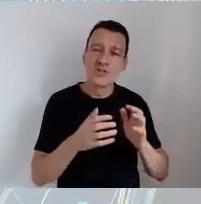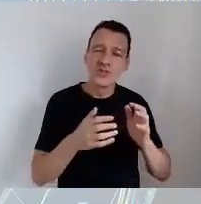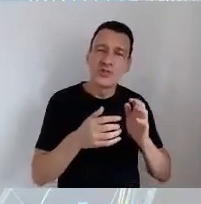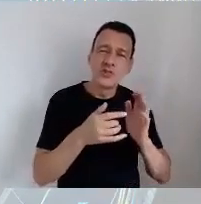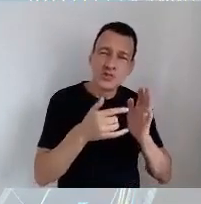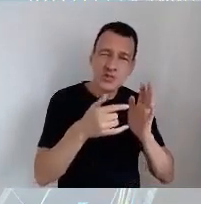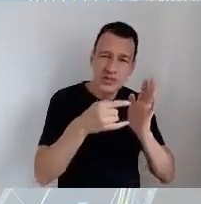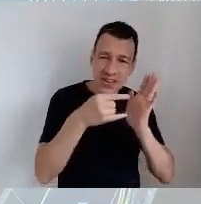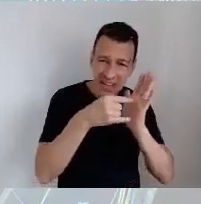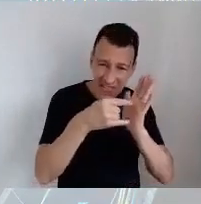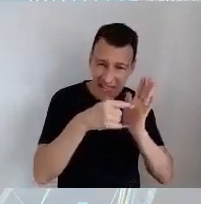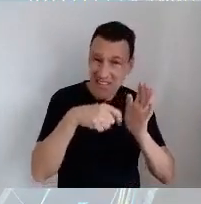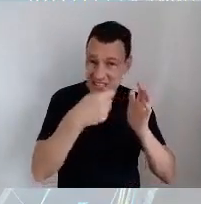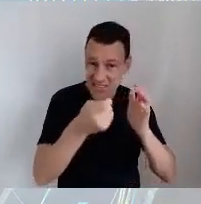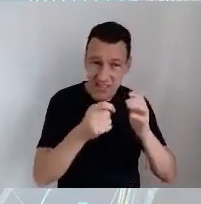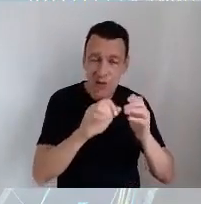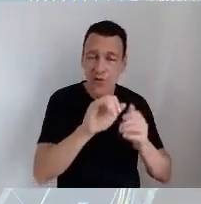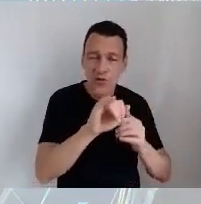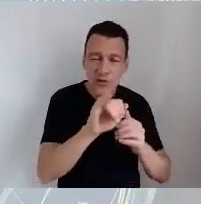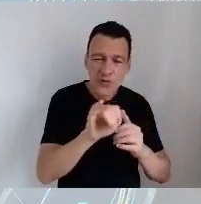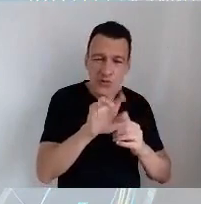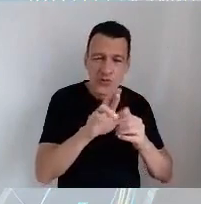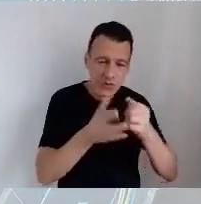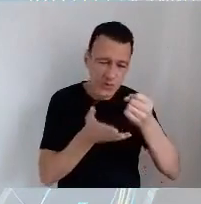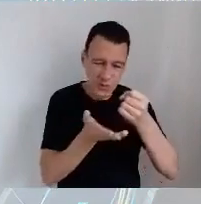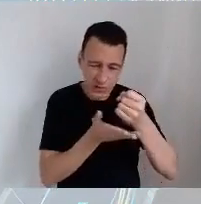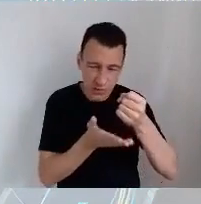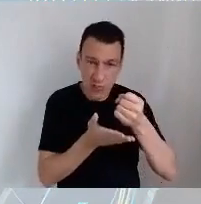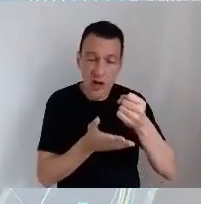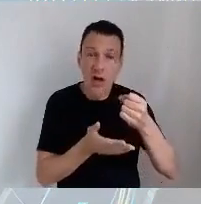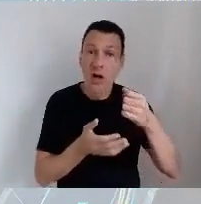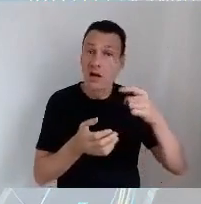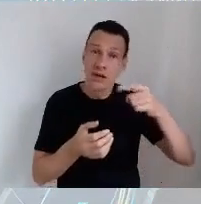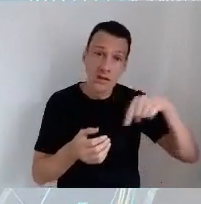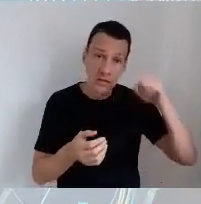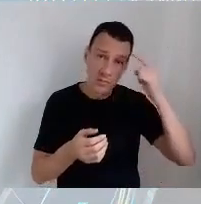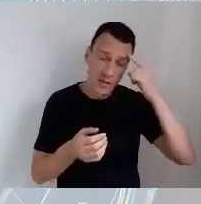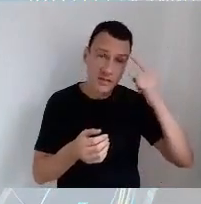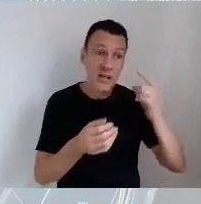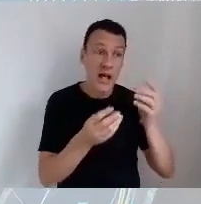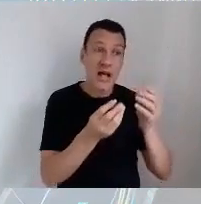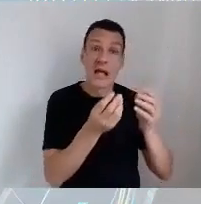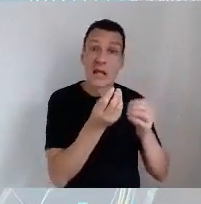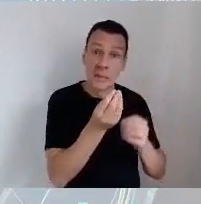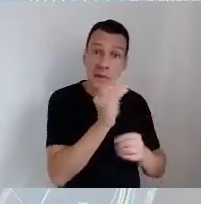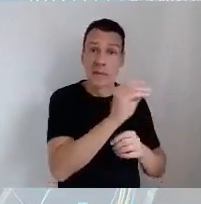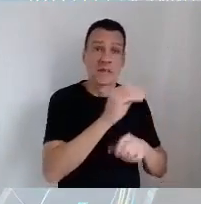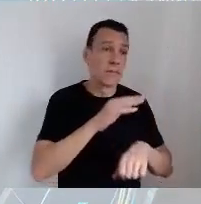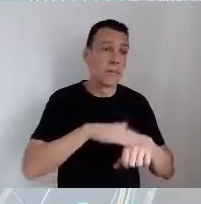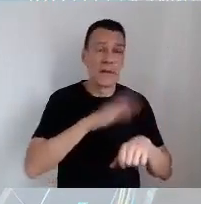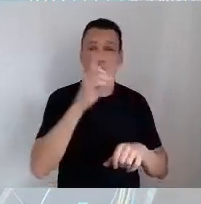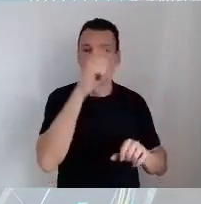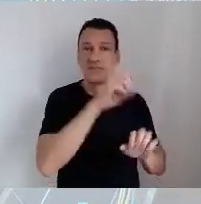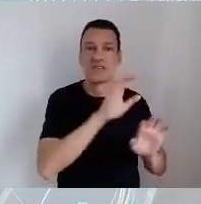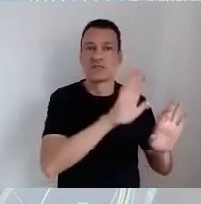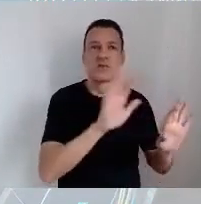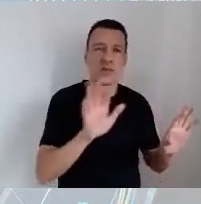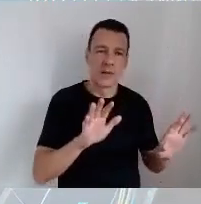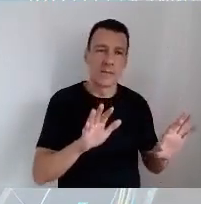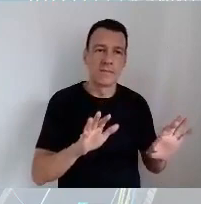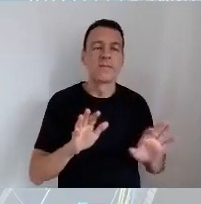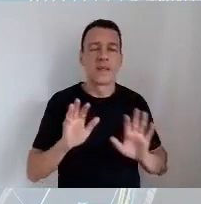a ênfase de que ele dê mais importância paraa implementação então o cara geralmente começa Ultra preocupado com o show me